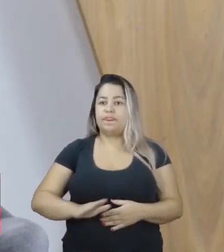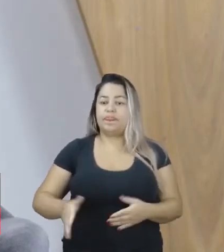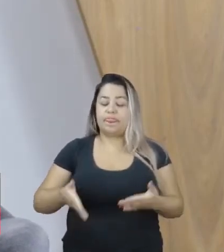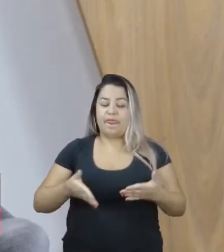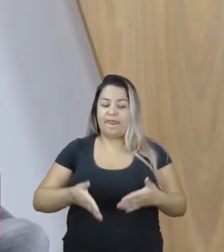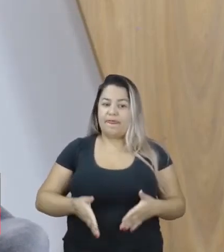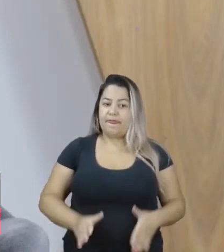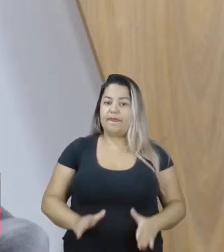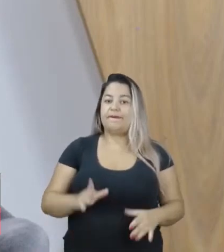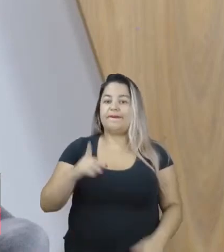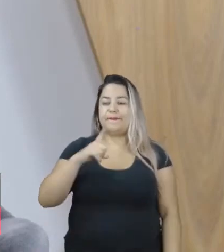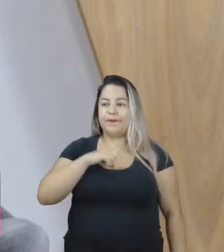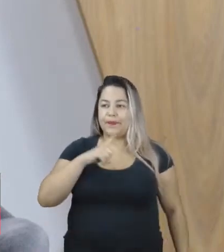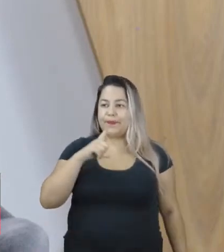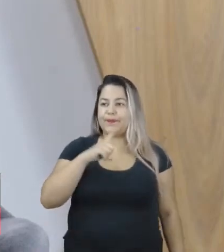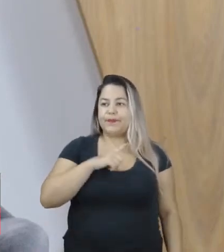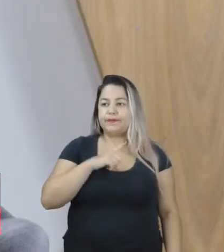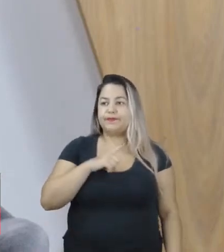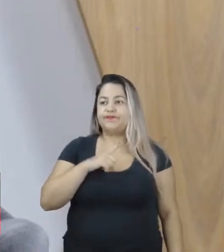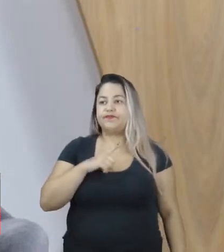nascem. Então, você tem